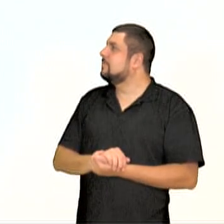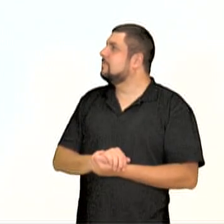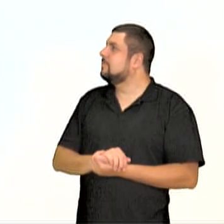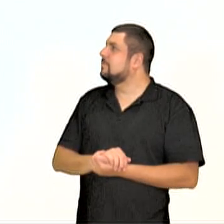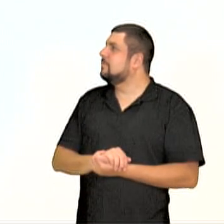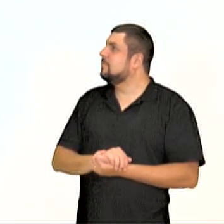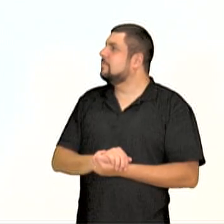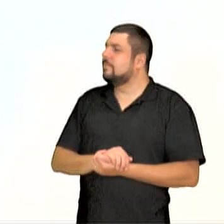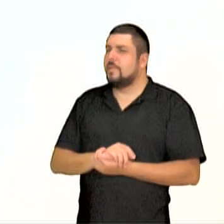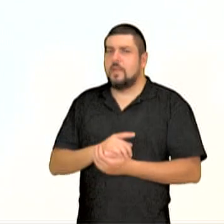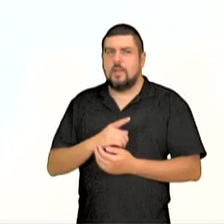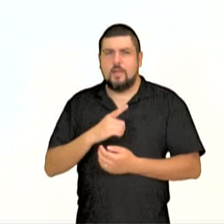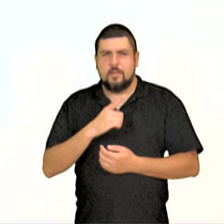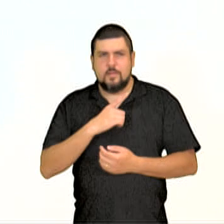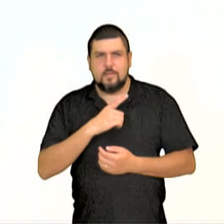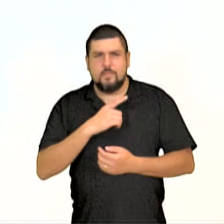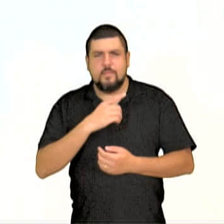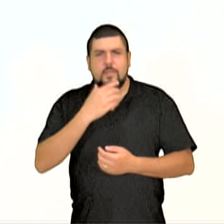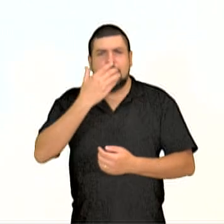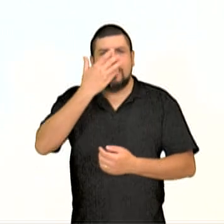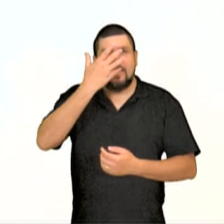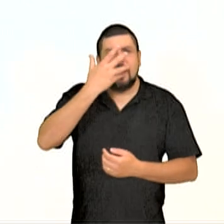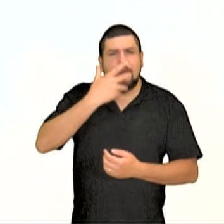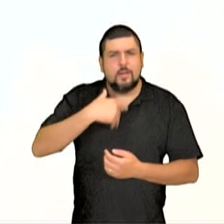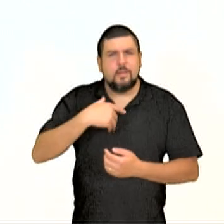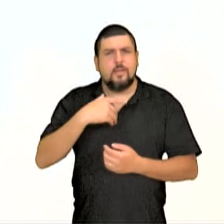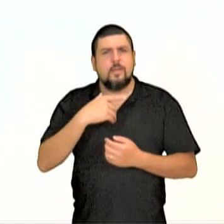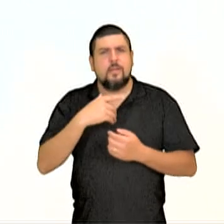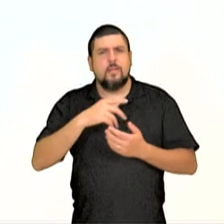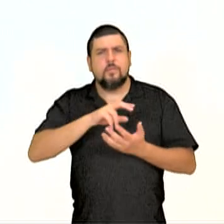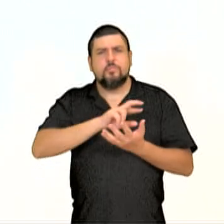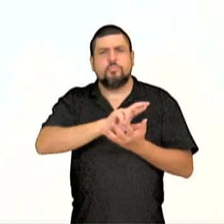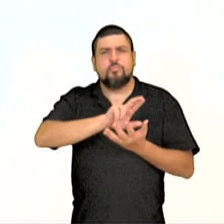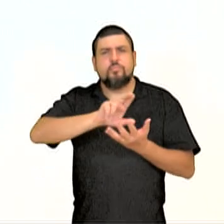várias etnias e religiões. Esse